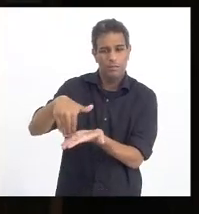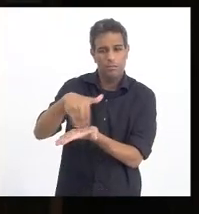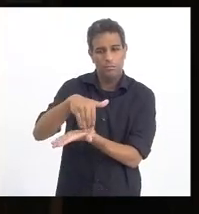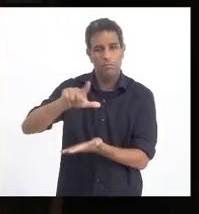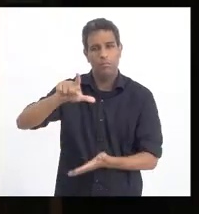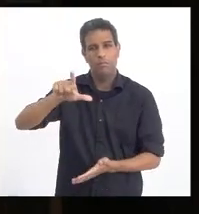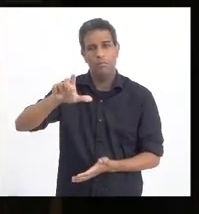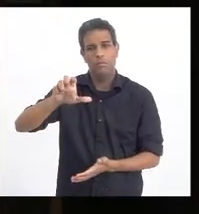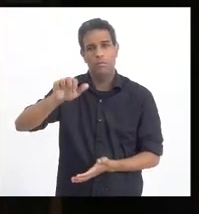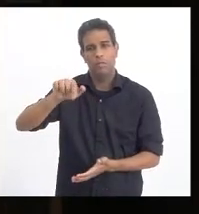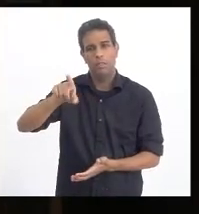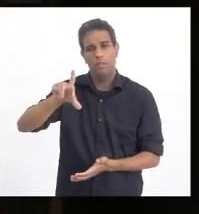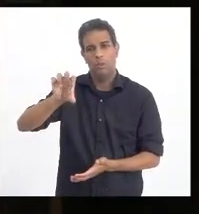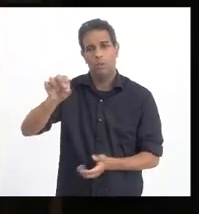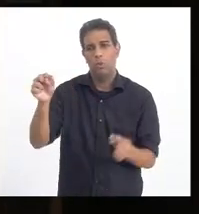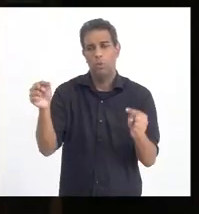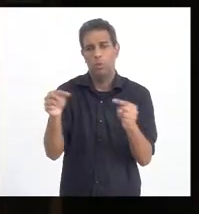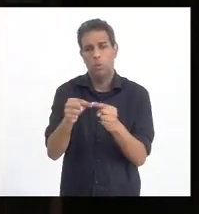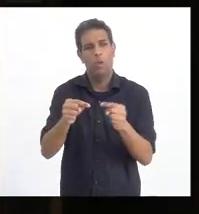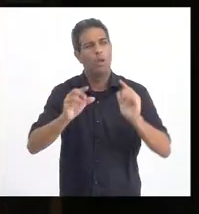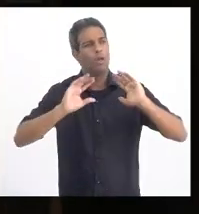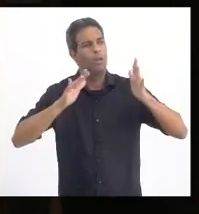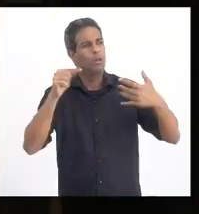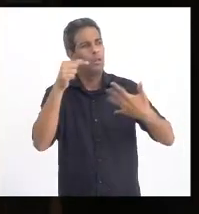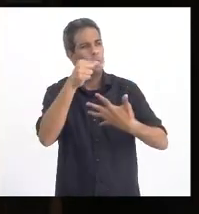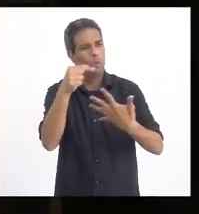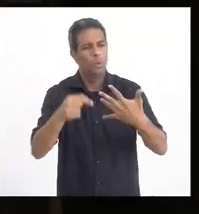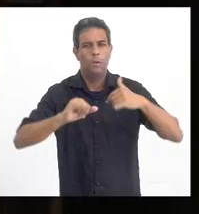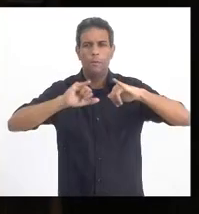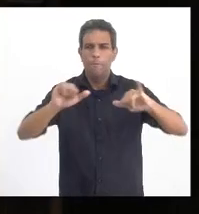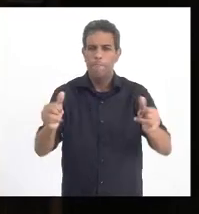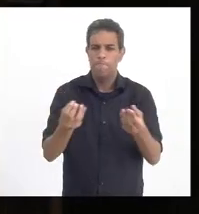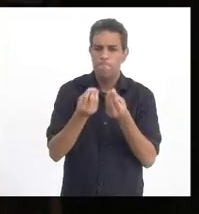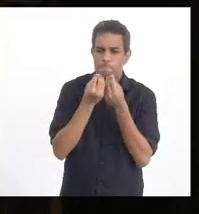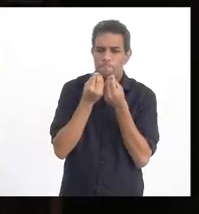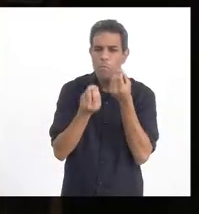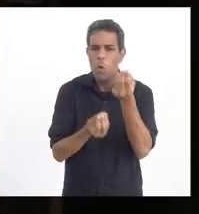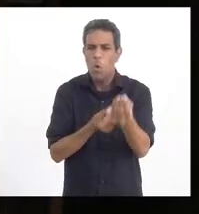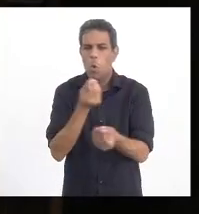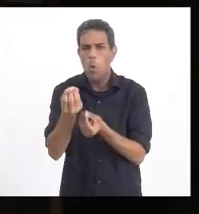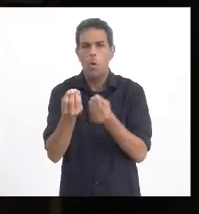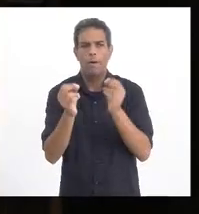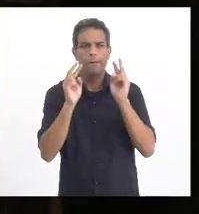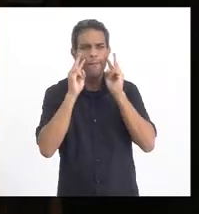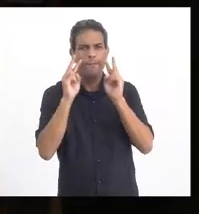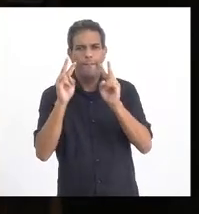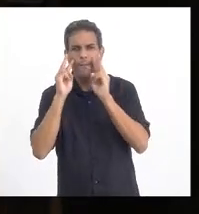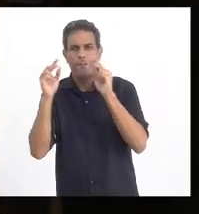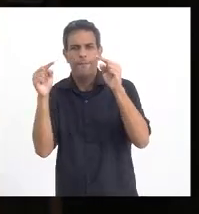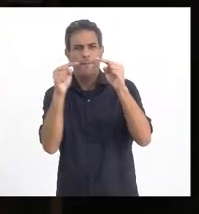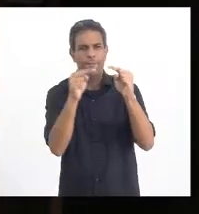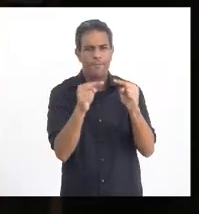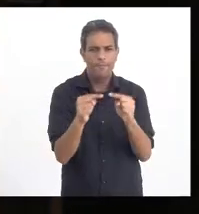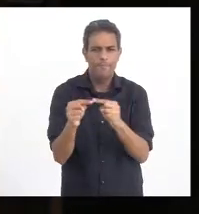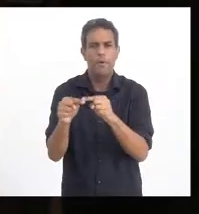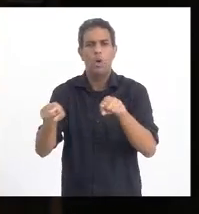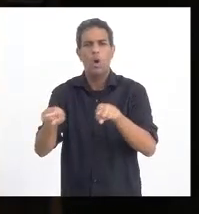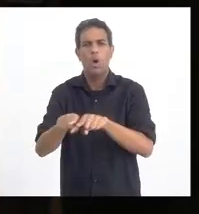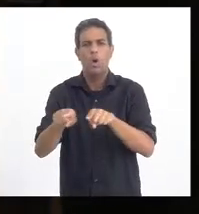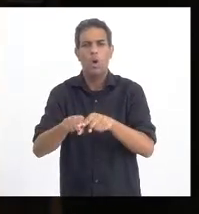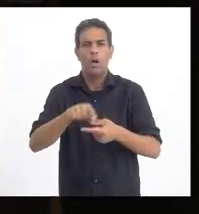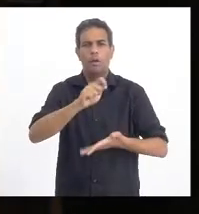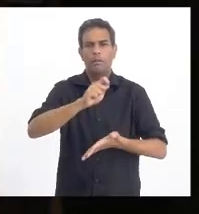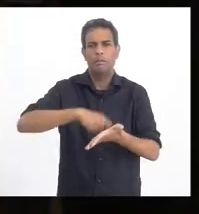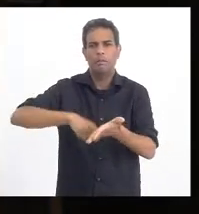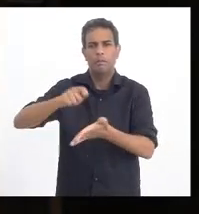Leandro Monteiro e o secretário Henrique já tem a vontade de nem que tem que pegar uma viatura e na casa dessas pensionistas para